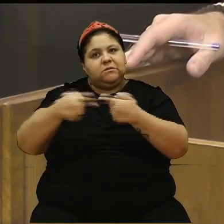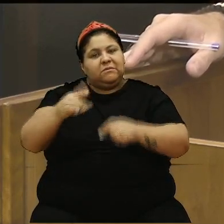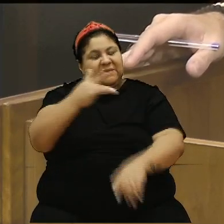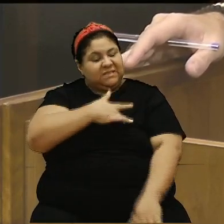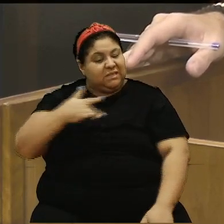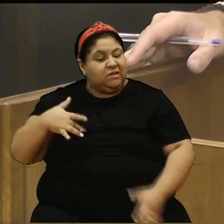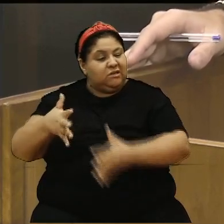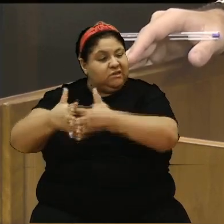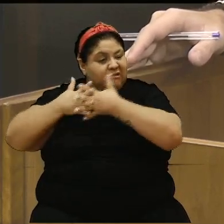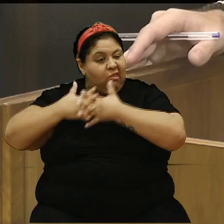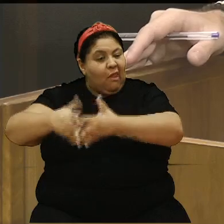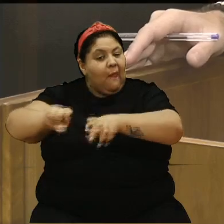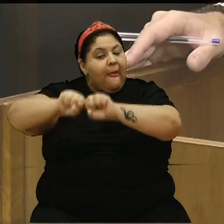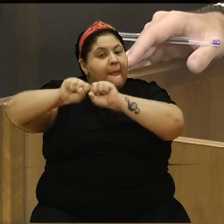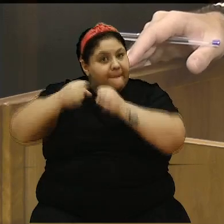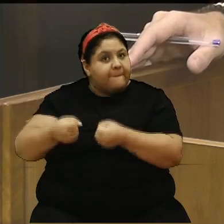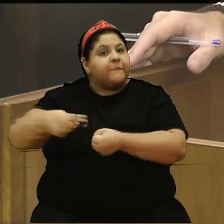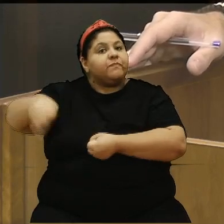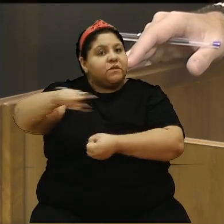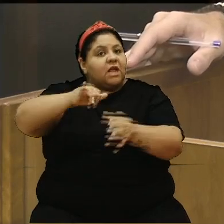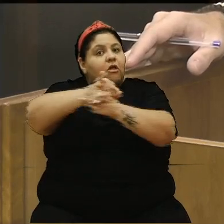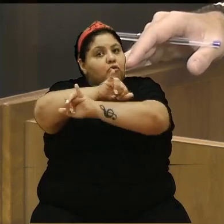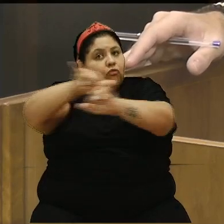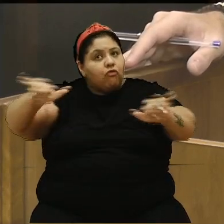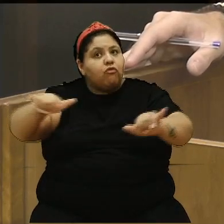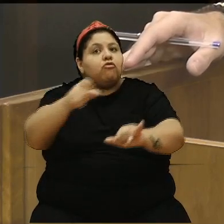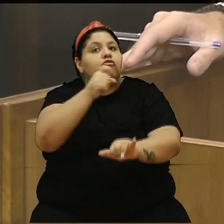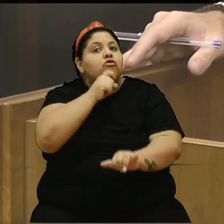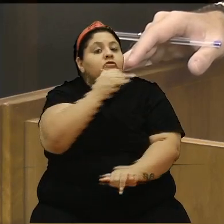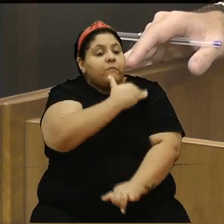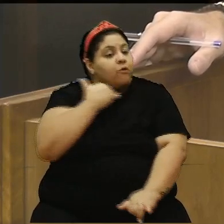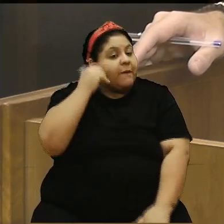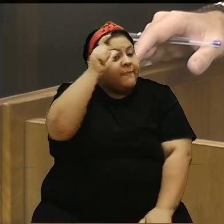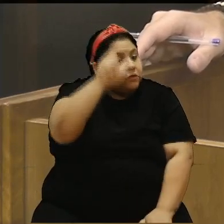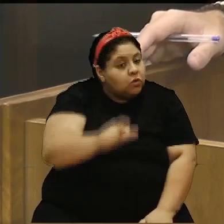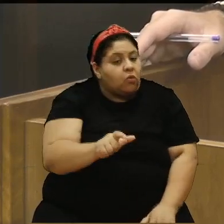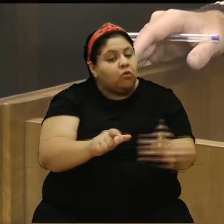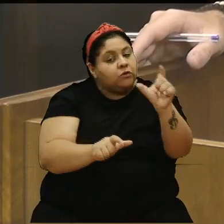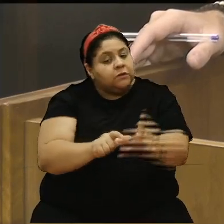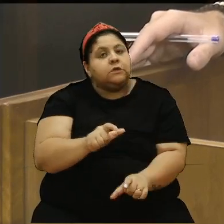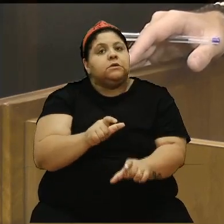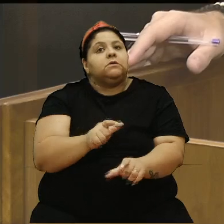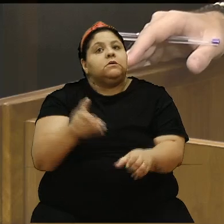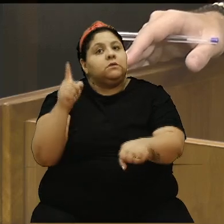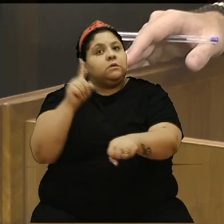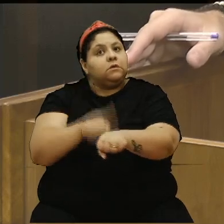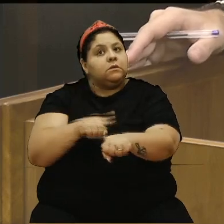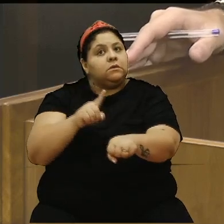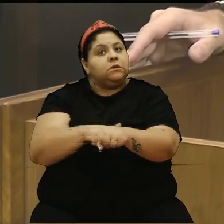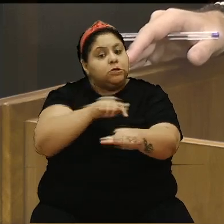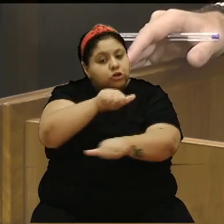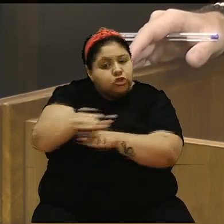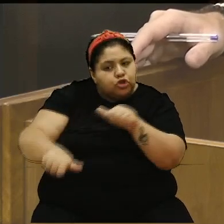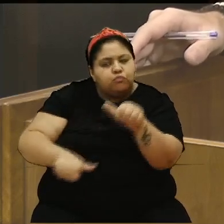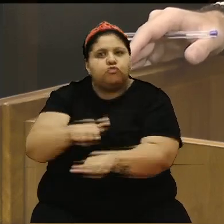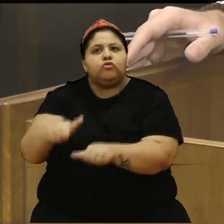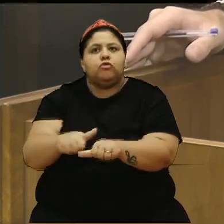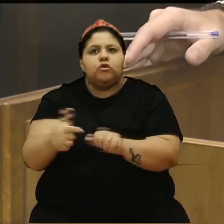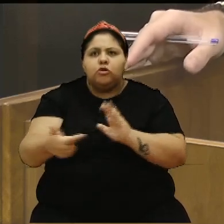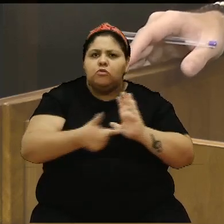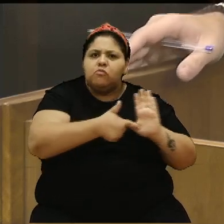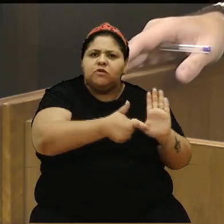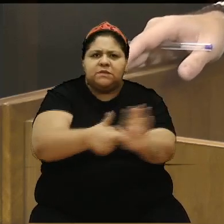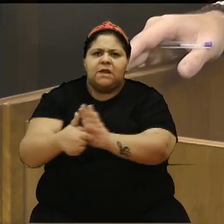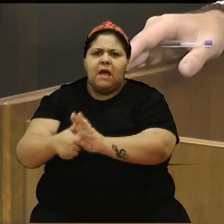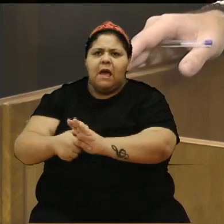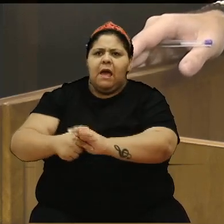um caos, vai colapsar. A gente está anunciando aqui que no inverno vai morrer pessoas, então está na hora dele dar um soco na mesa, mostrar aquela mesma brabeza